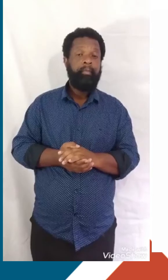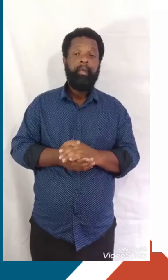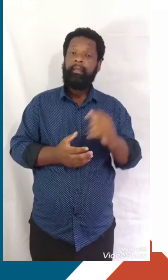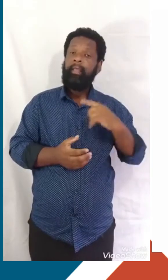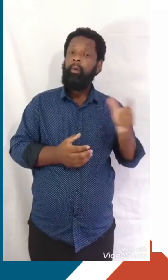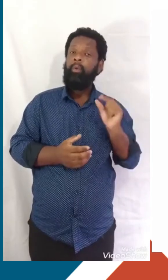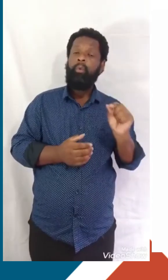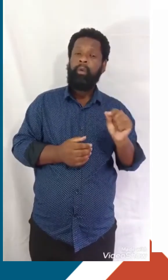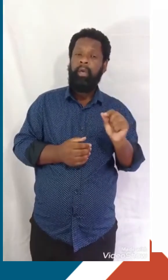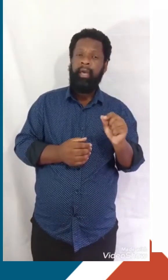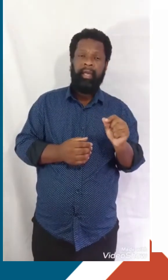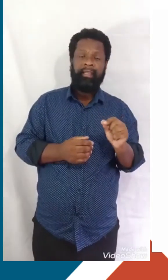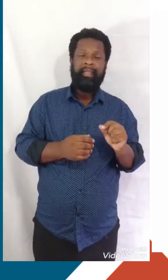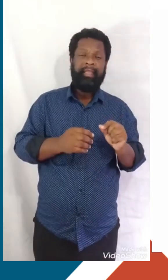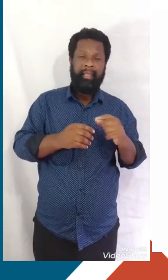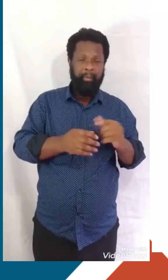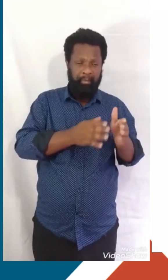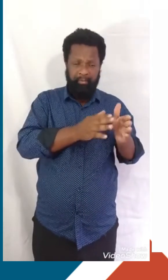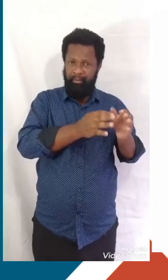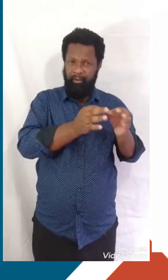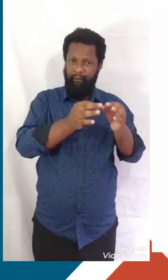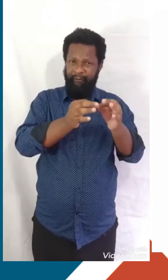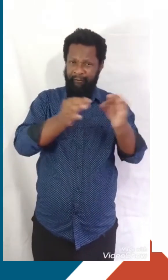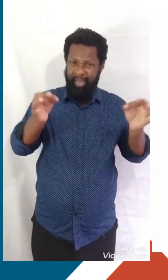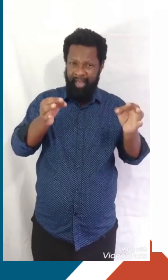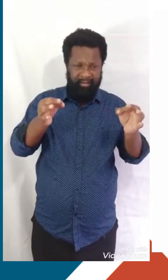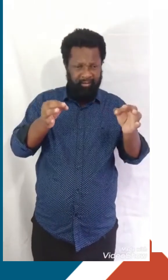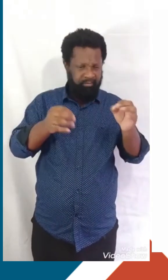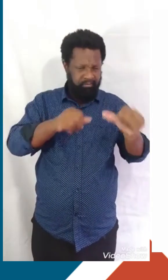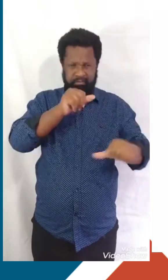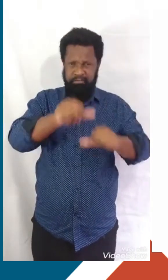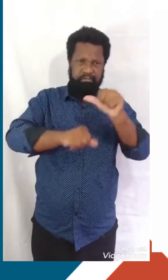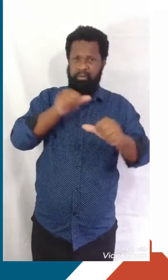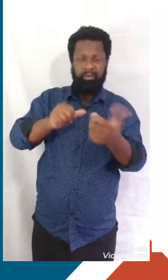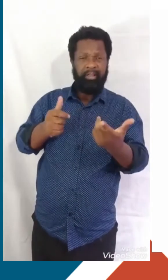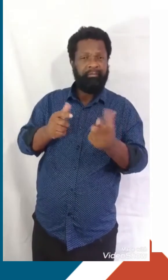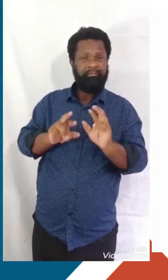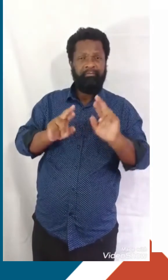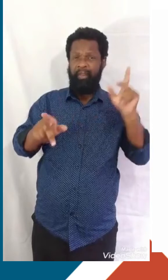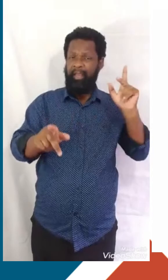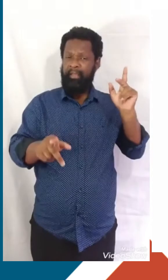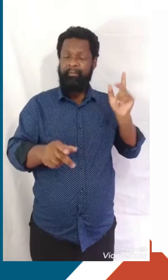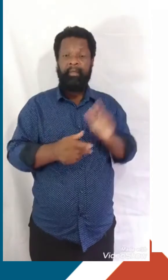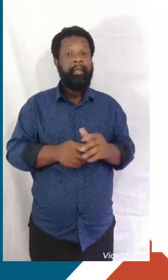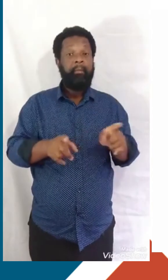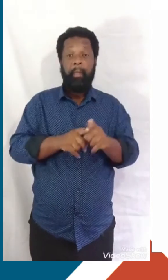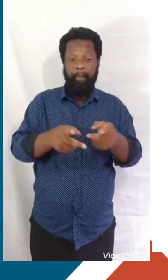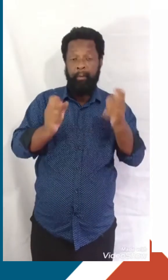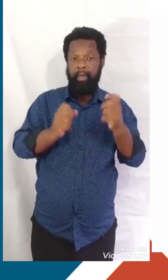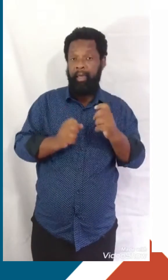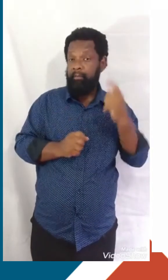ocasionando uma ruptura na sintaxe tradicional do verso. Também é possível observar um jogo